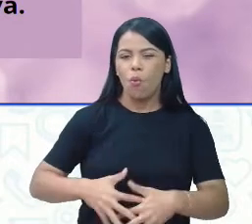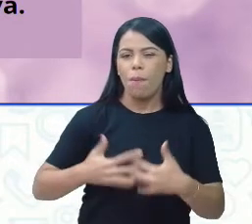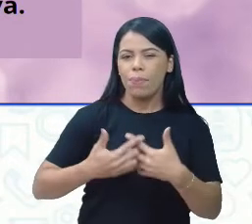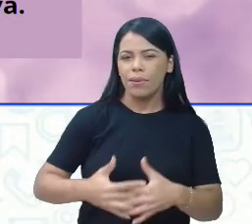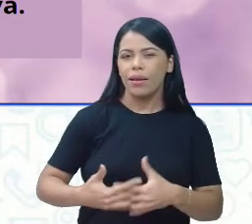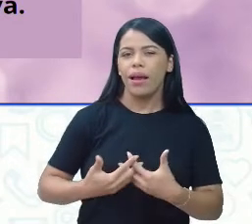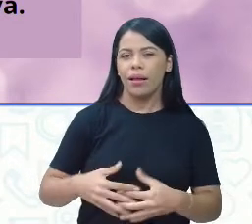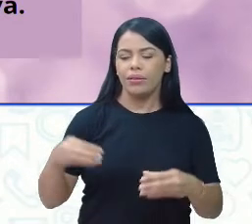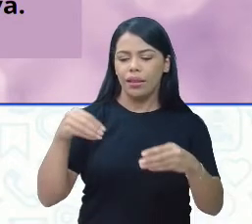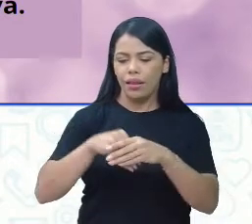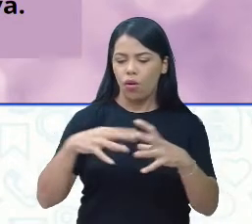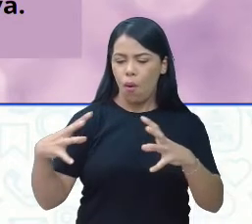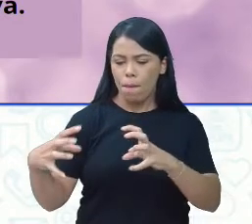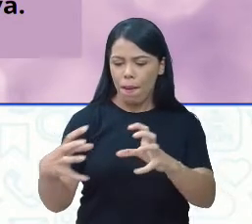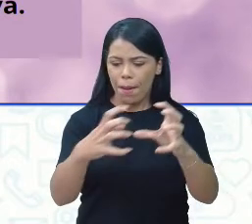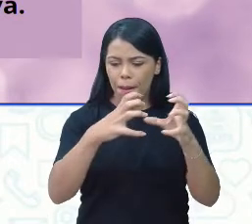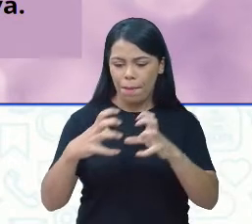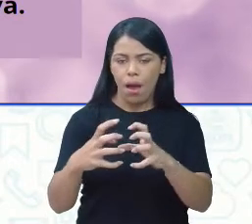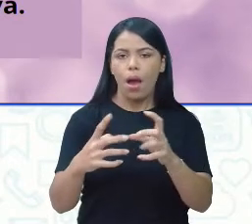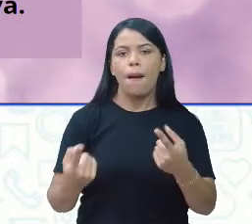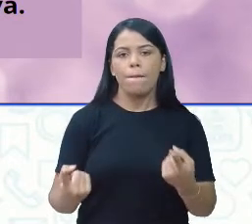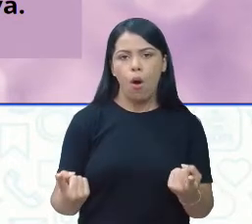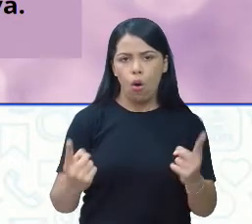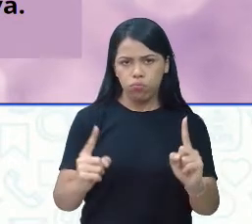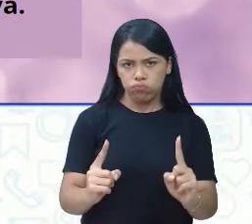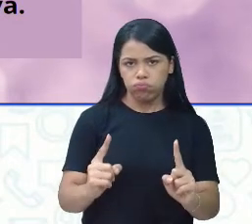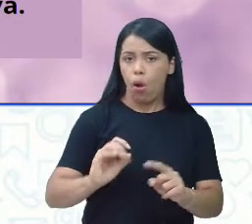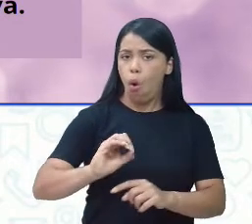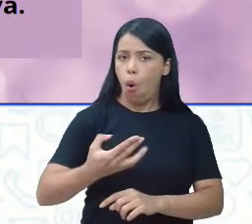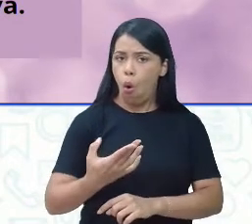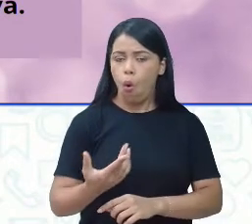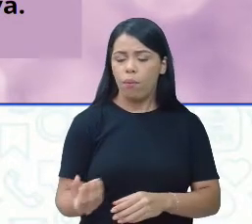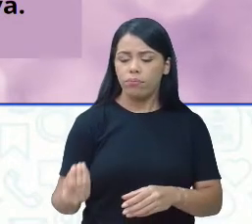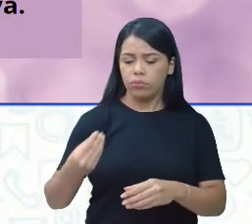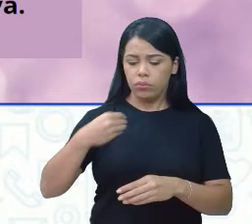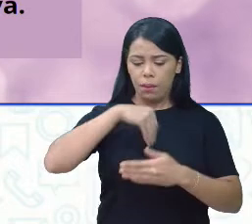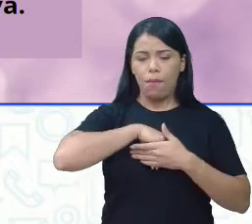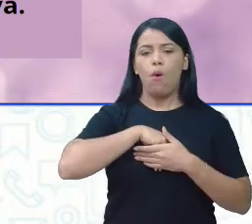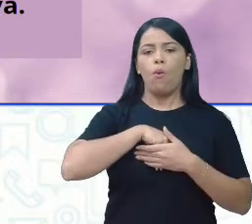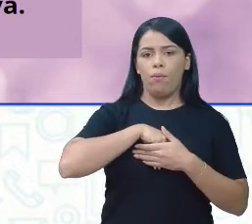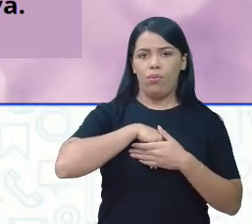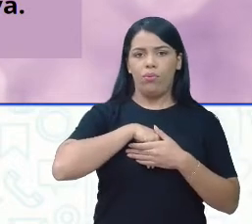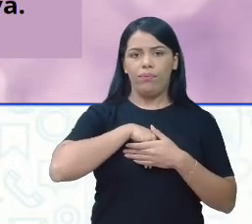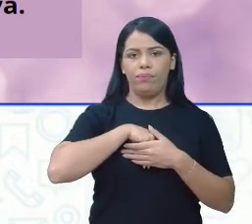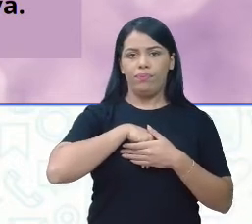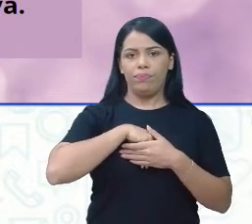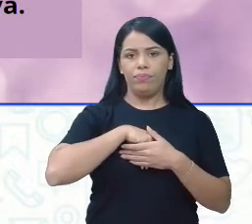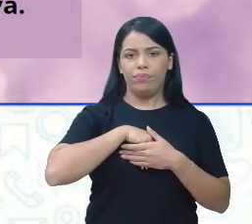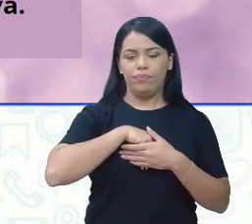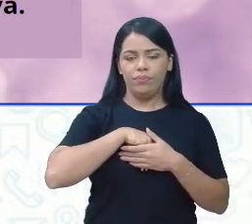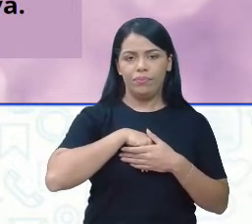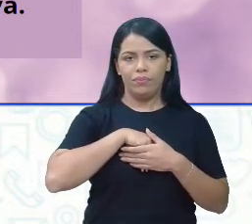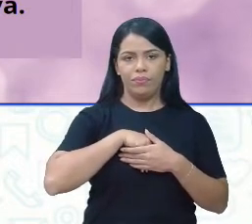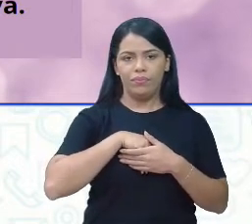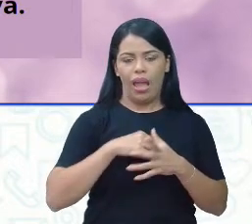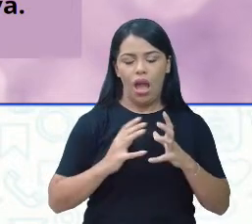em conflito entre si ou em conflito interno, tá certo? Então, é quando a problemática vai surgir